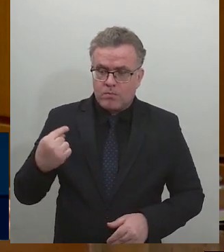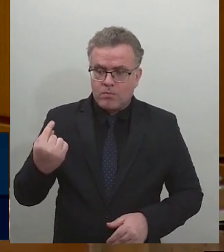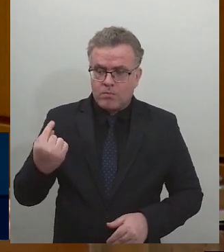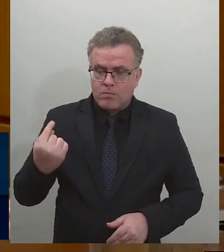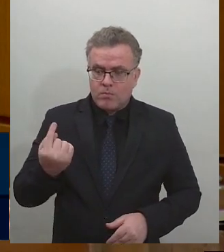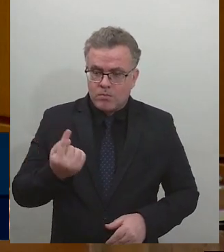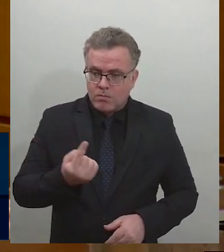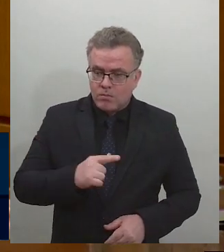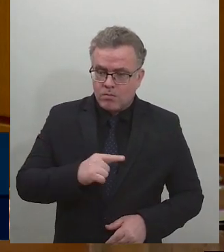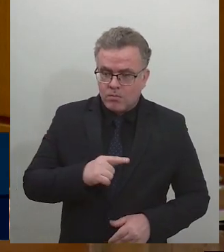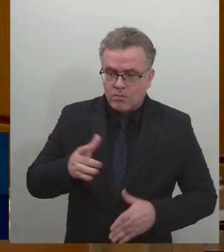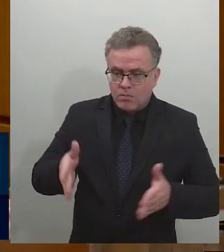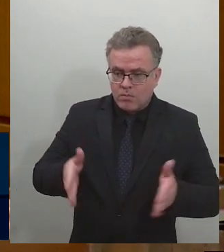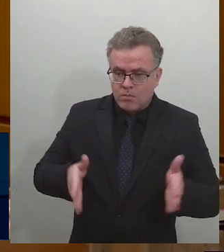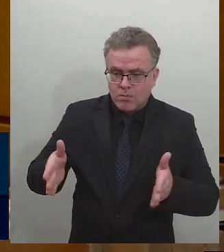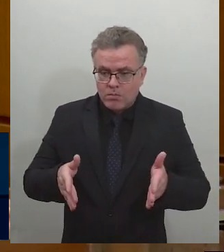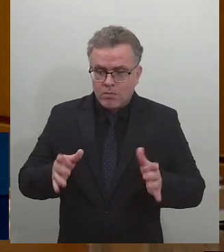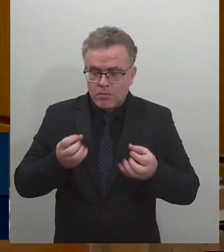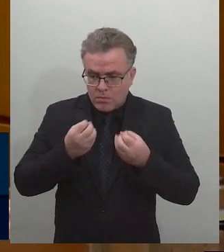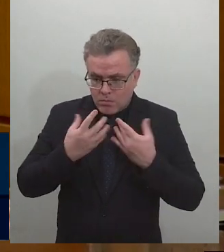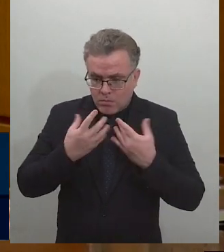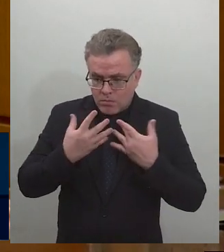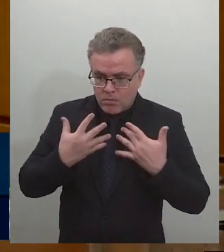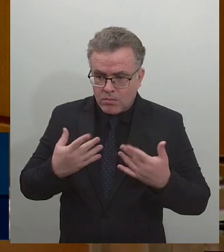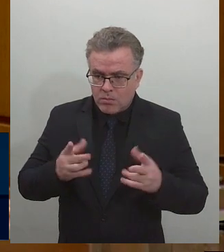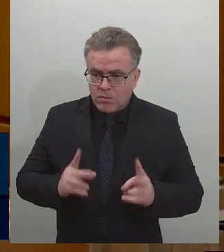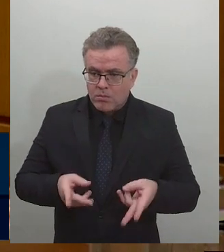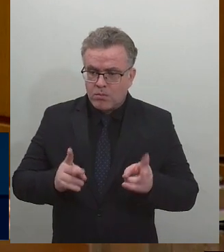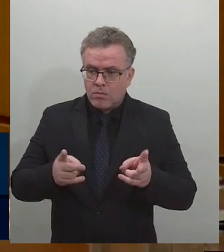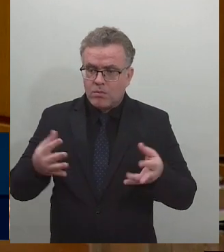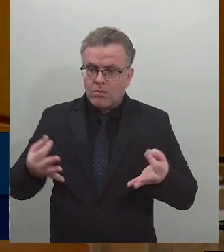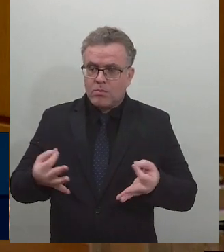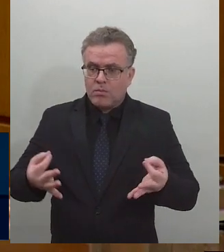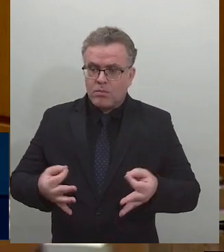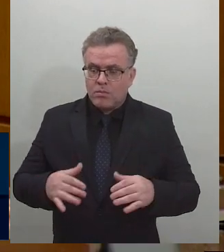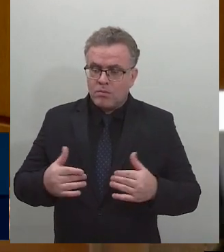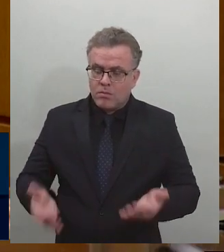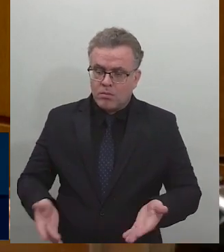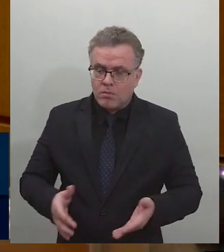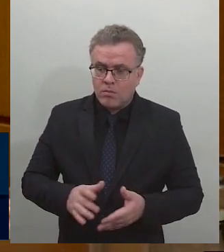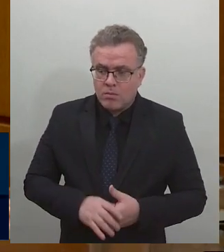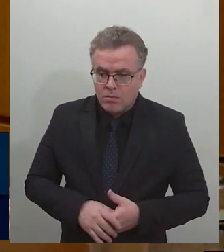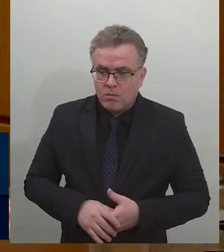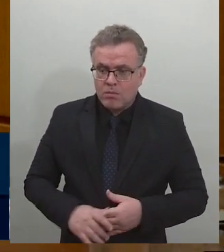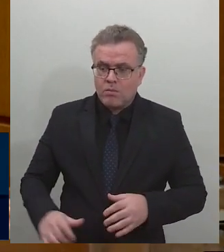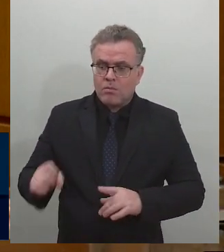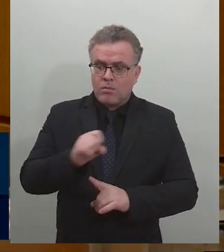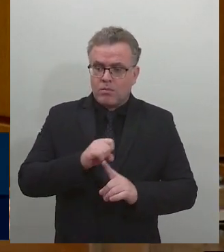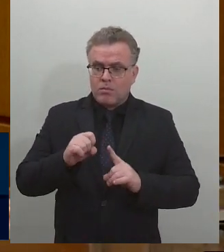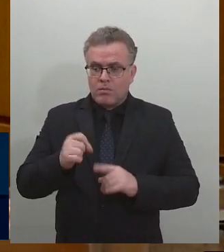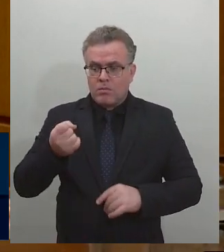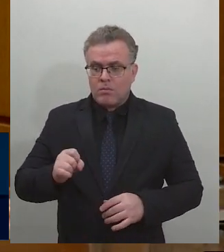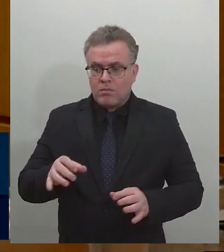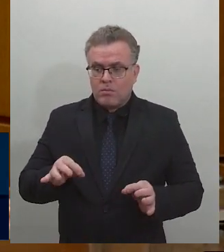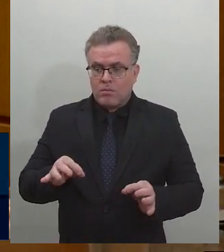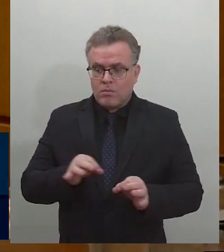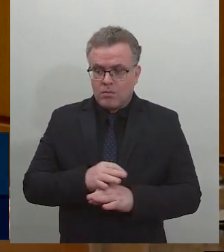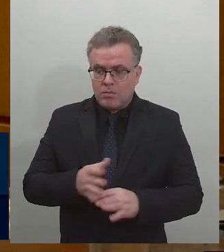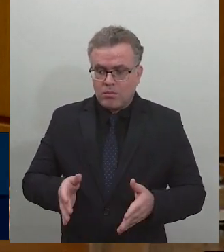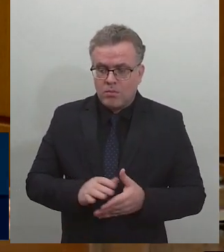que seja muito produtivo para a sociedade sergipana. E dizer da